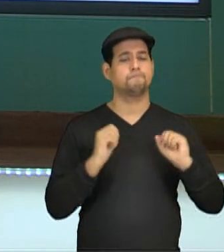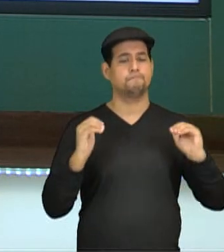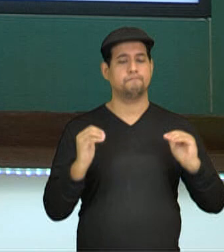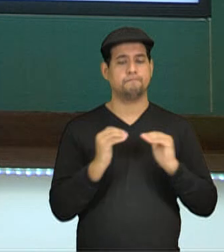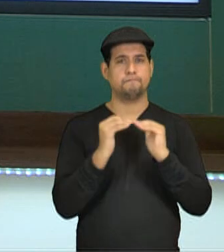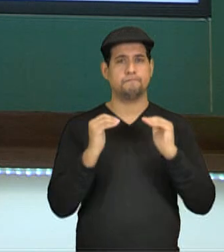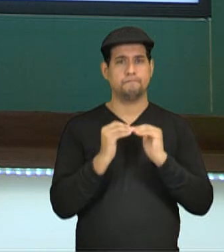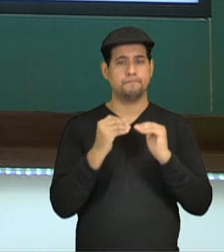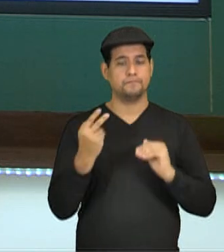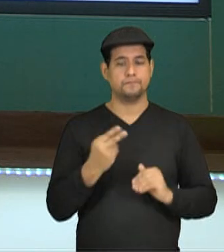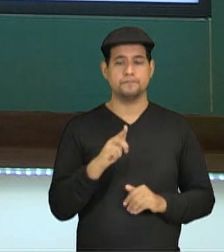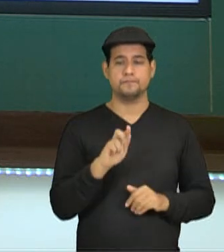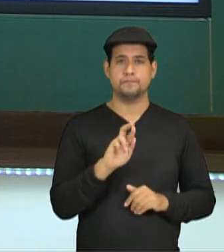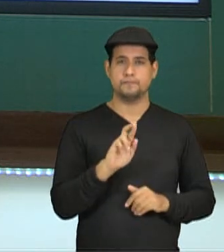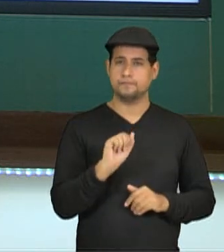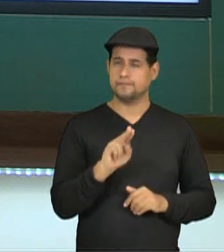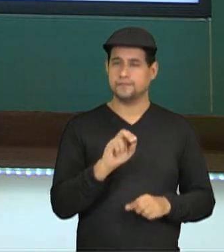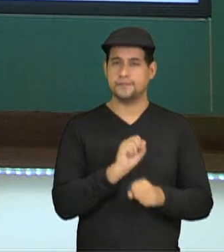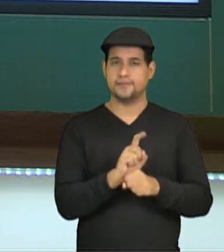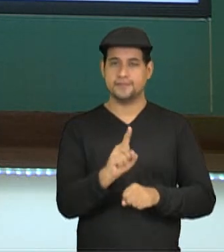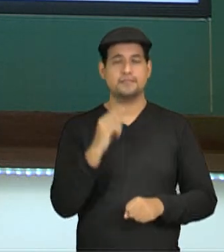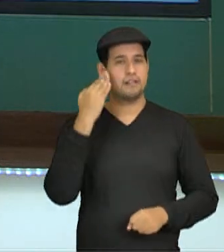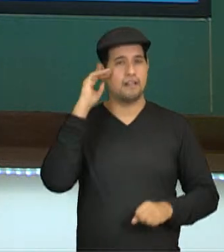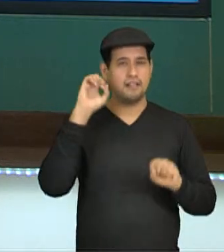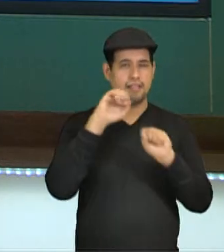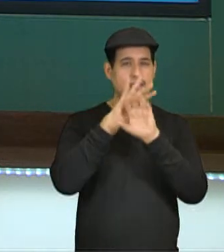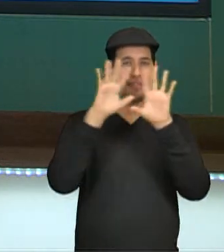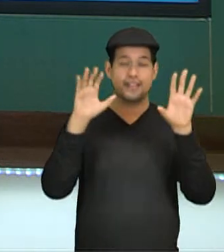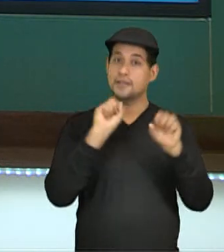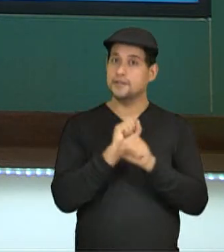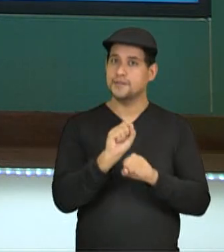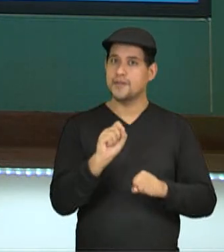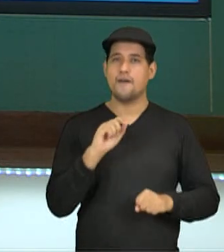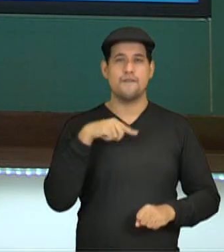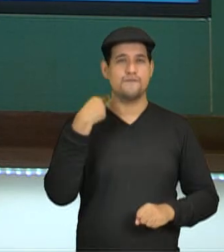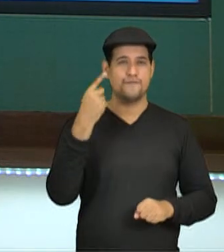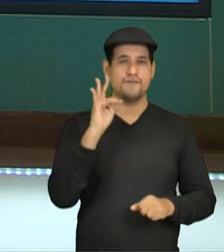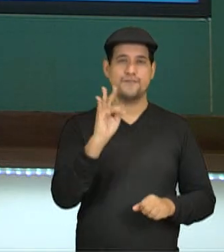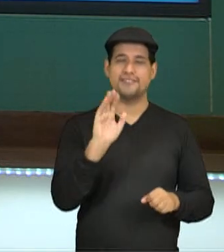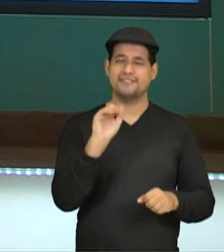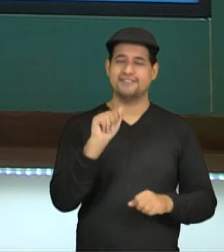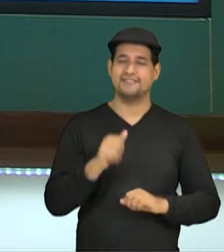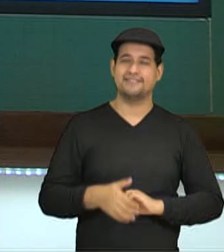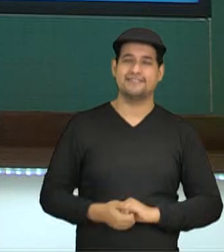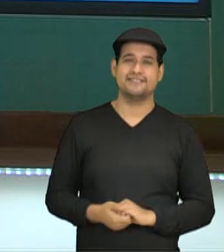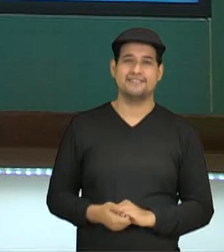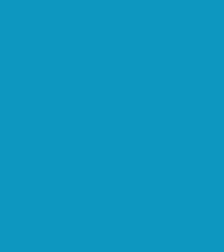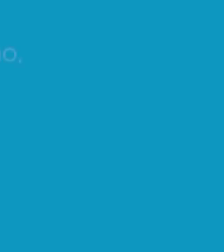encaixar numa equação do segundo grau. Espero que vocês tenham entendido. Espero vocês na próxima aula. Até mais!